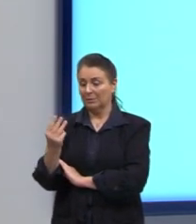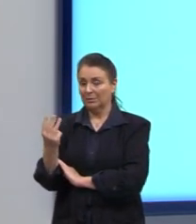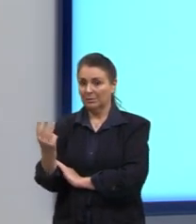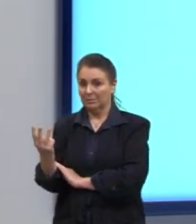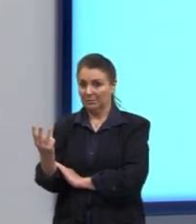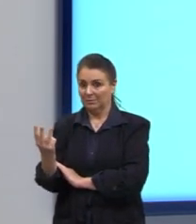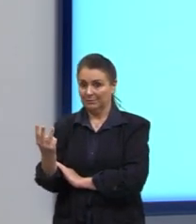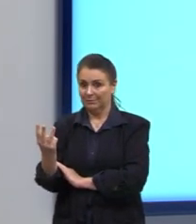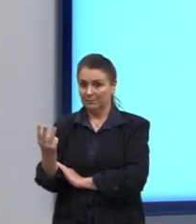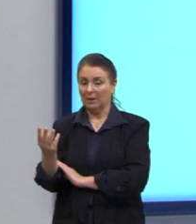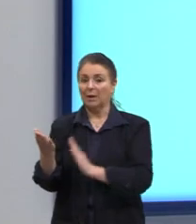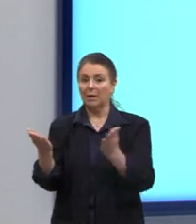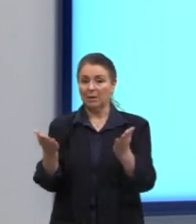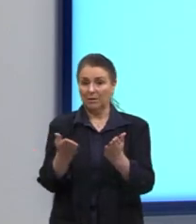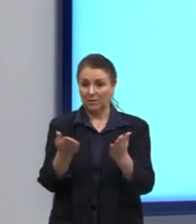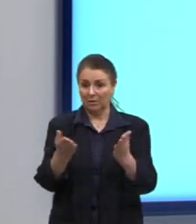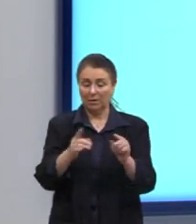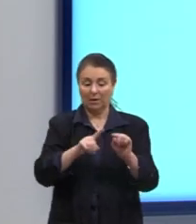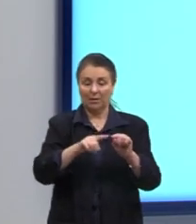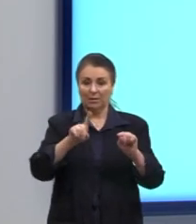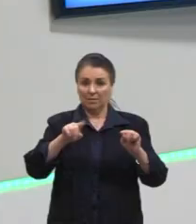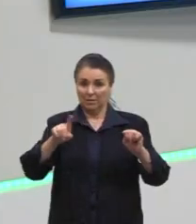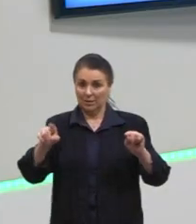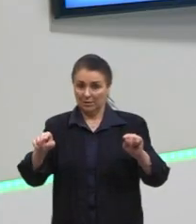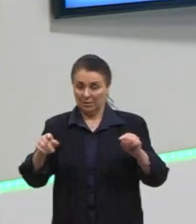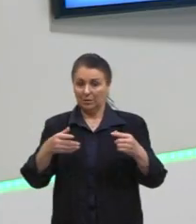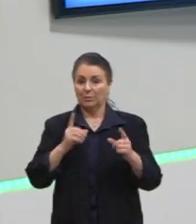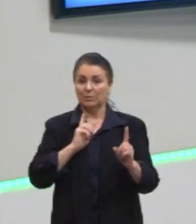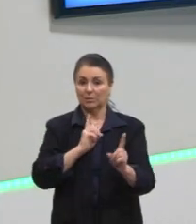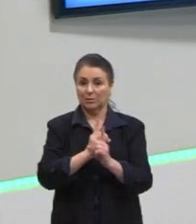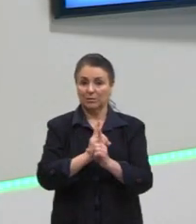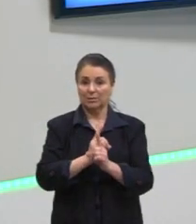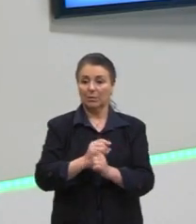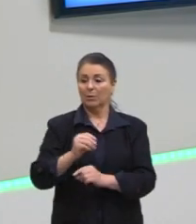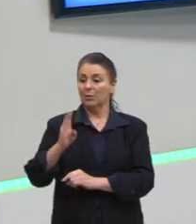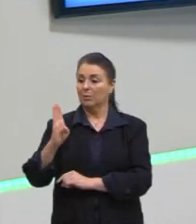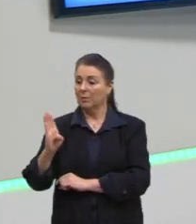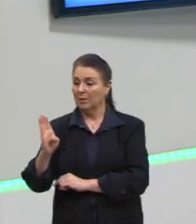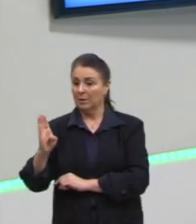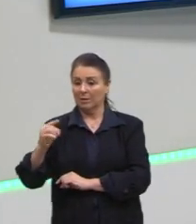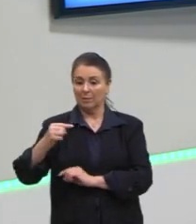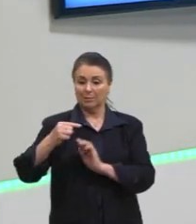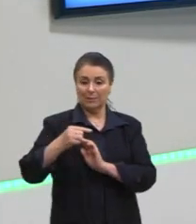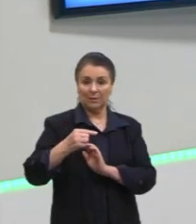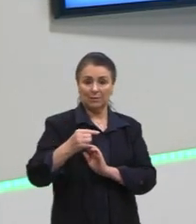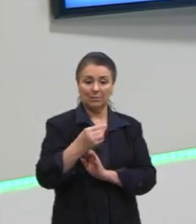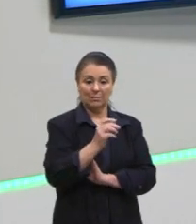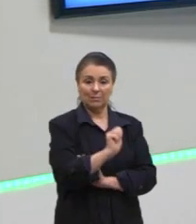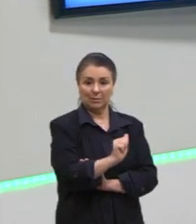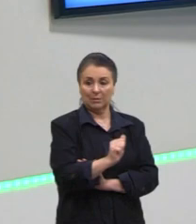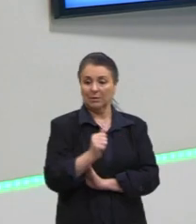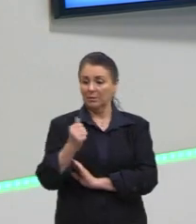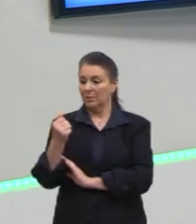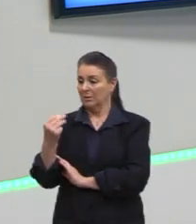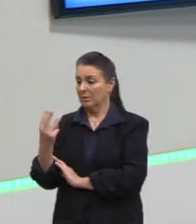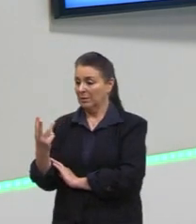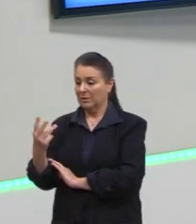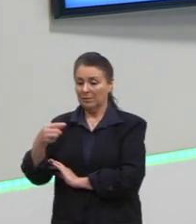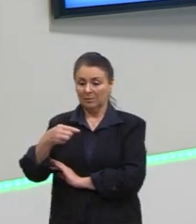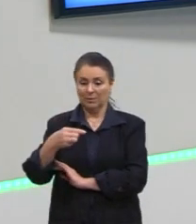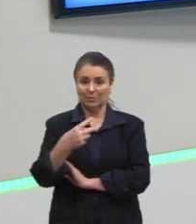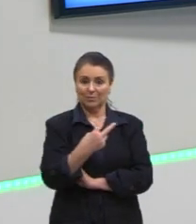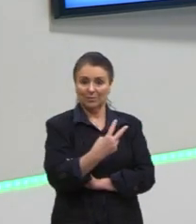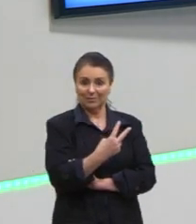se eu quero descobrir a variação eu vou pegar o ponto b menos o ponto A então seria o três menos o 2